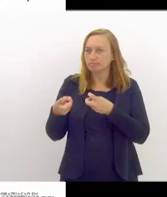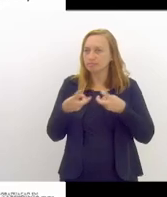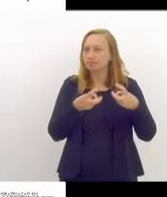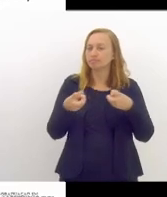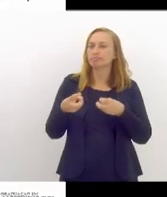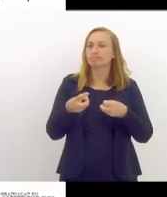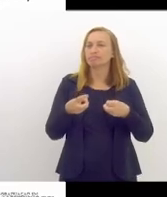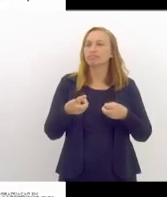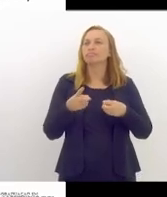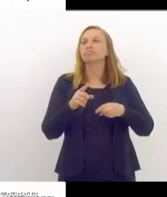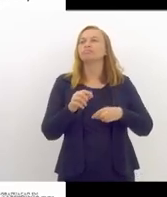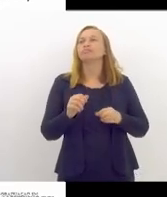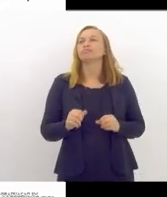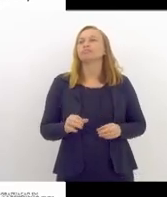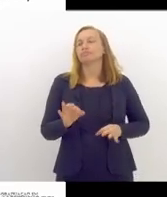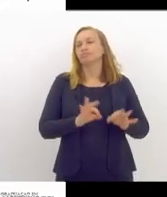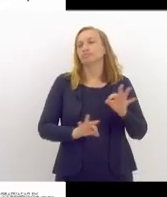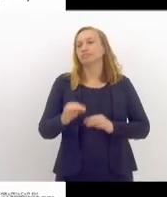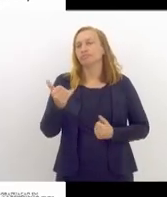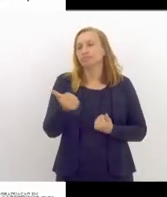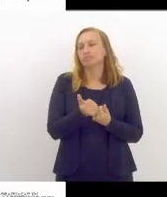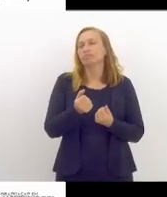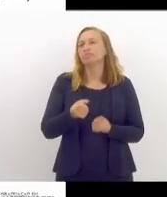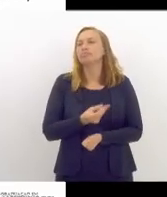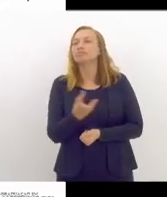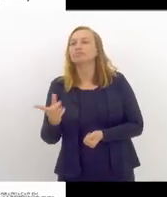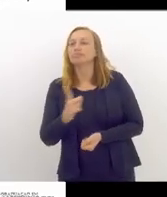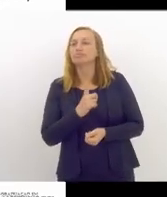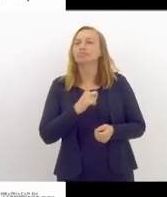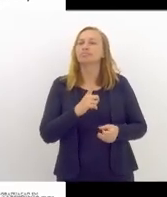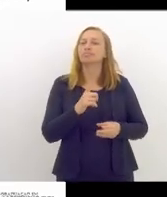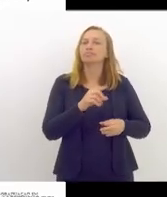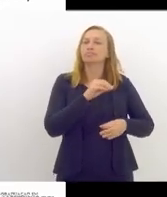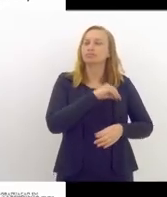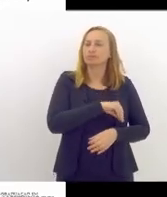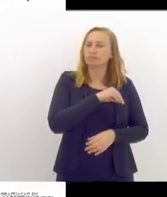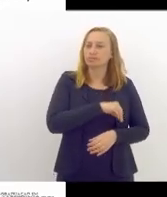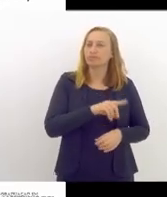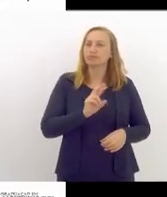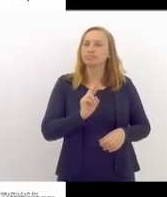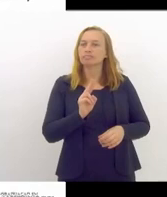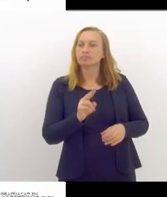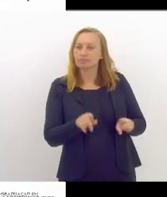esses projetos apoiados o quanto que eles vão gerar de emprego e de impostos